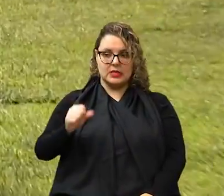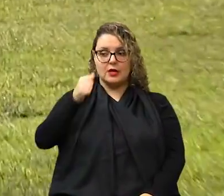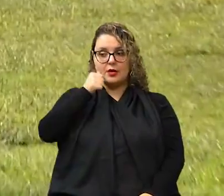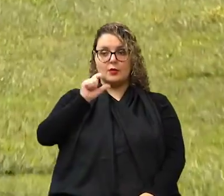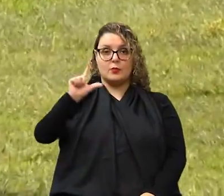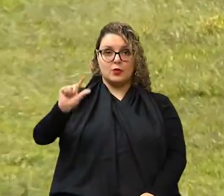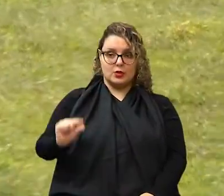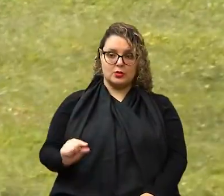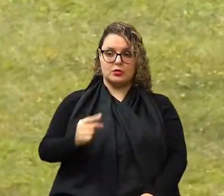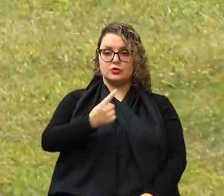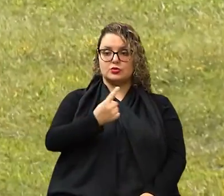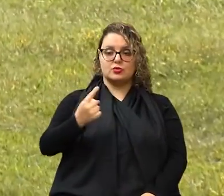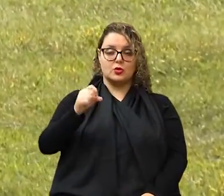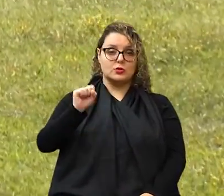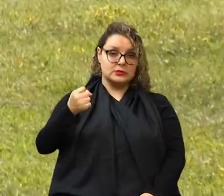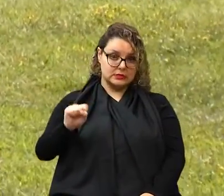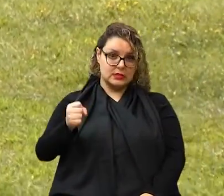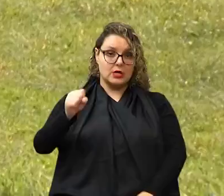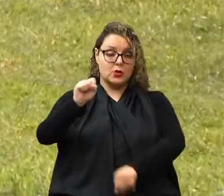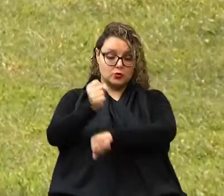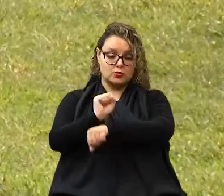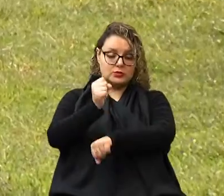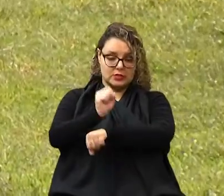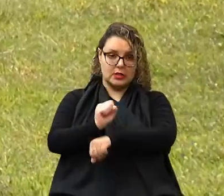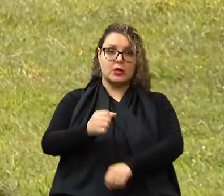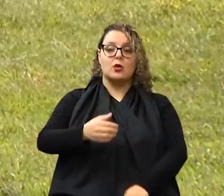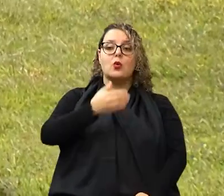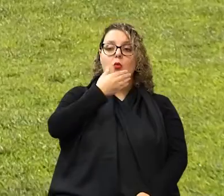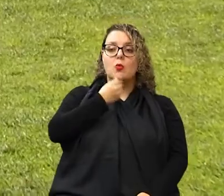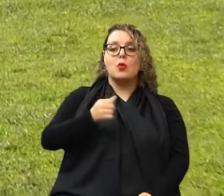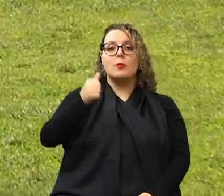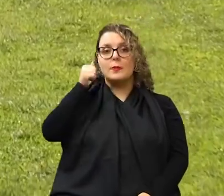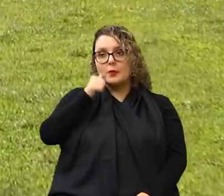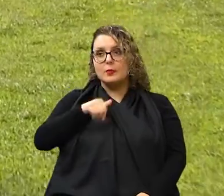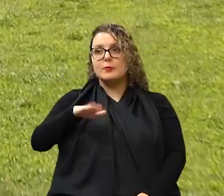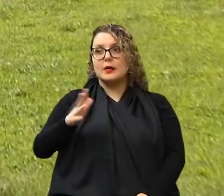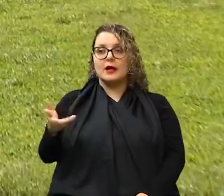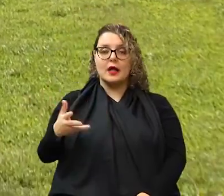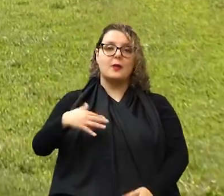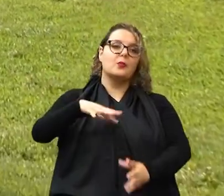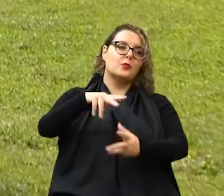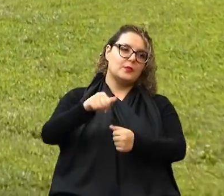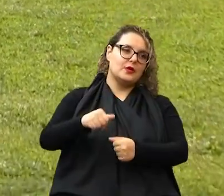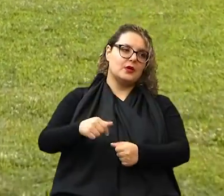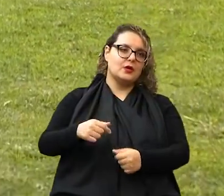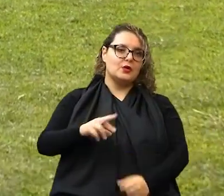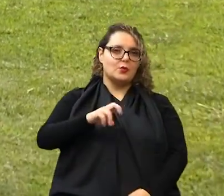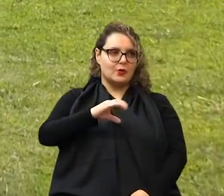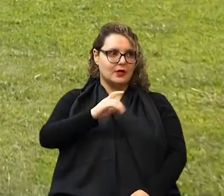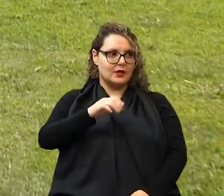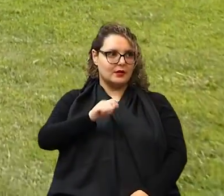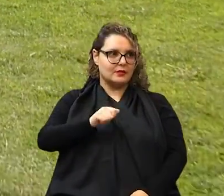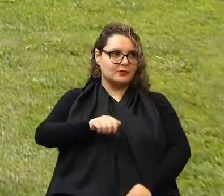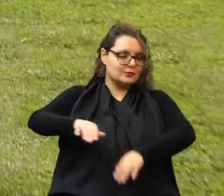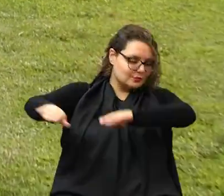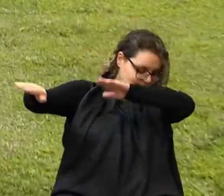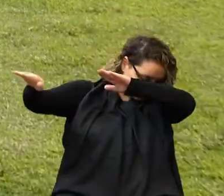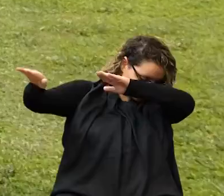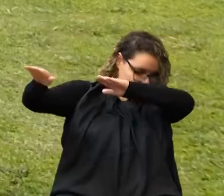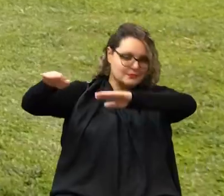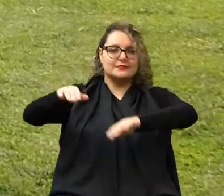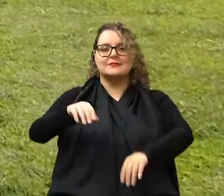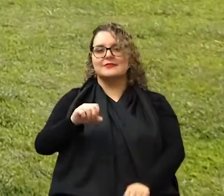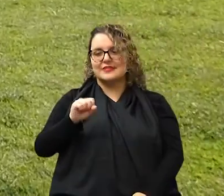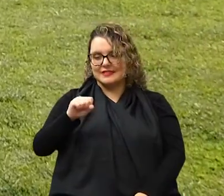as mulheres correm abaixo de 11 segundos. Então, são considerados o homem e a mulher mais rápida do planeta. E o recorde é do jamaicano Usain Bolt,